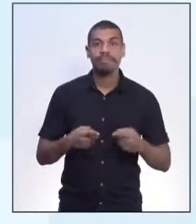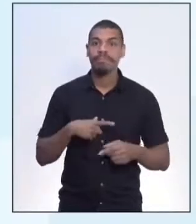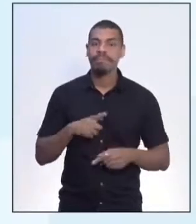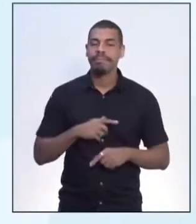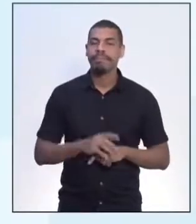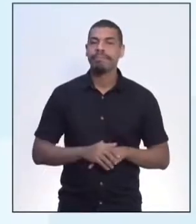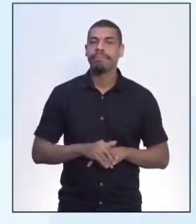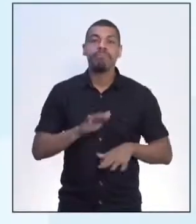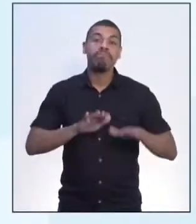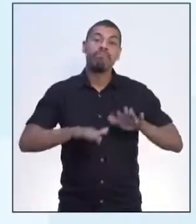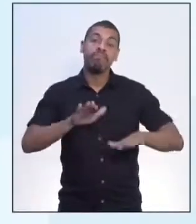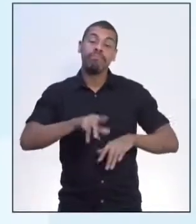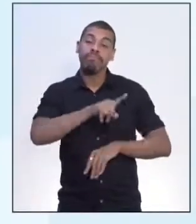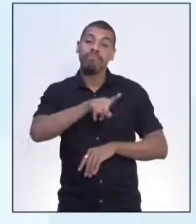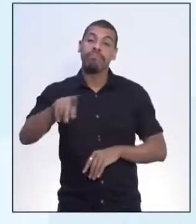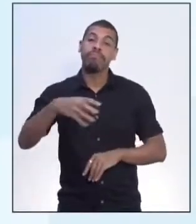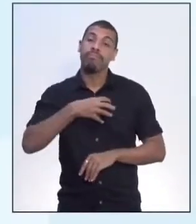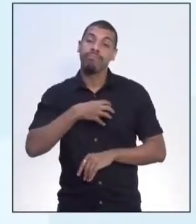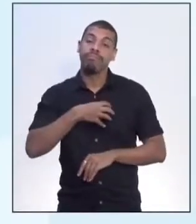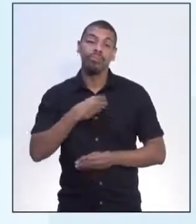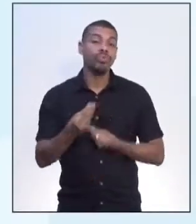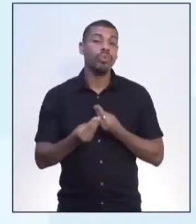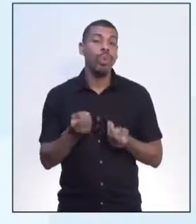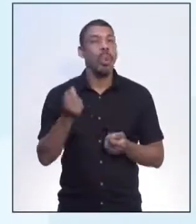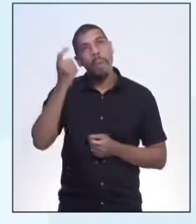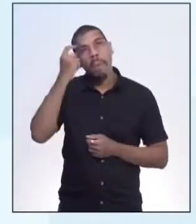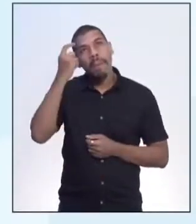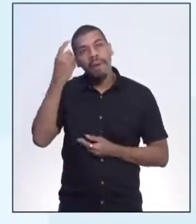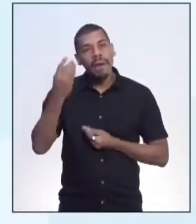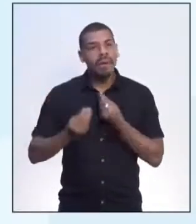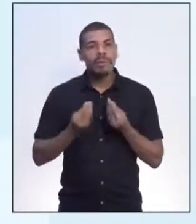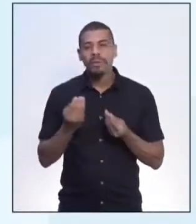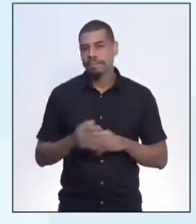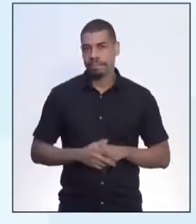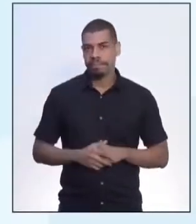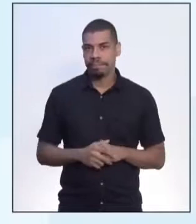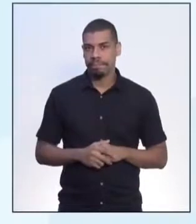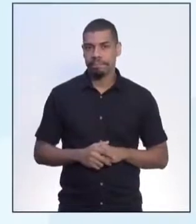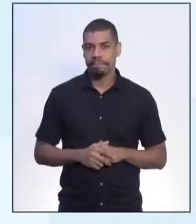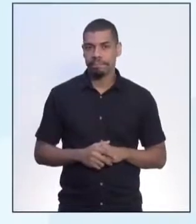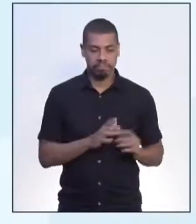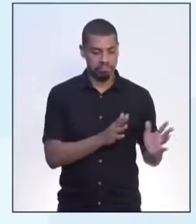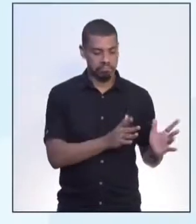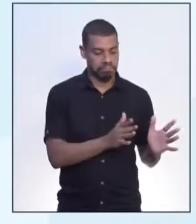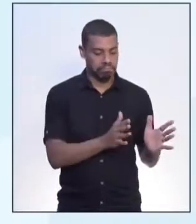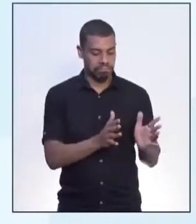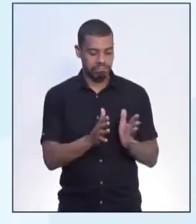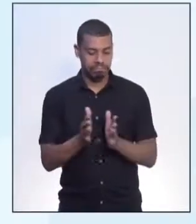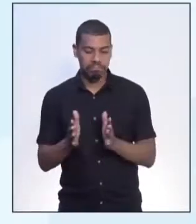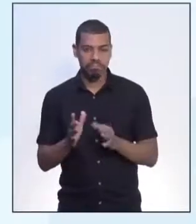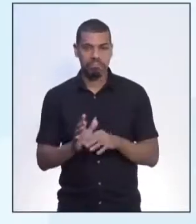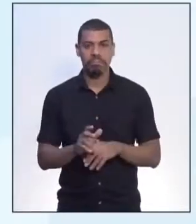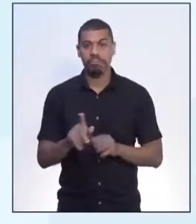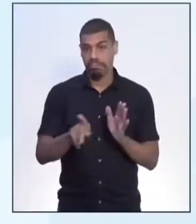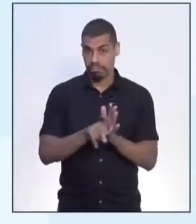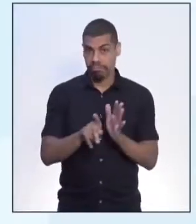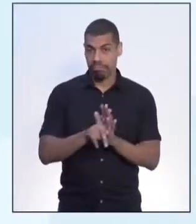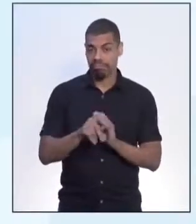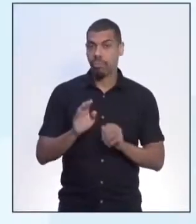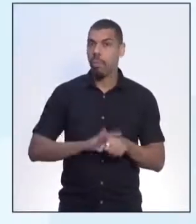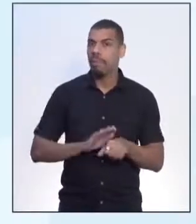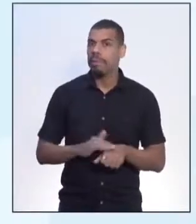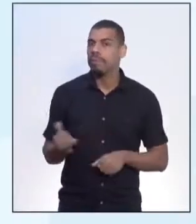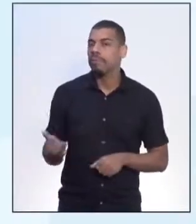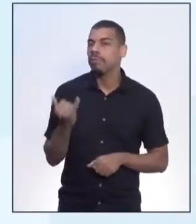daí vai, né, da forma da pessoa pensar e coisa e tal, né? Eu acho que vai bem da pessoa. O importante é